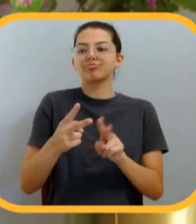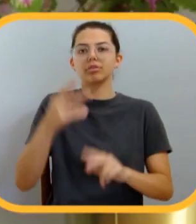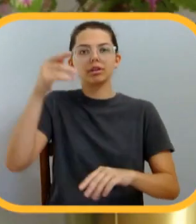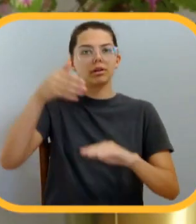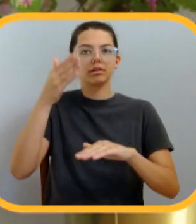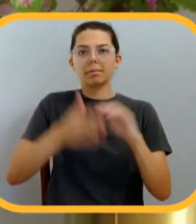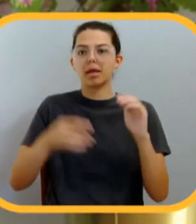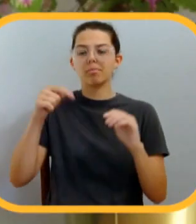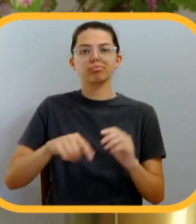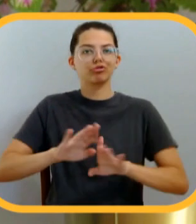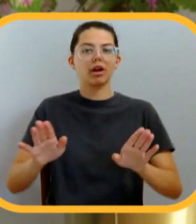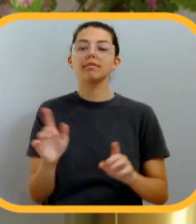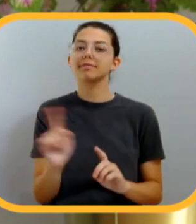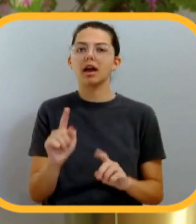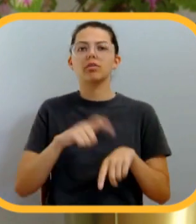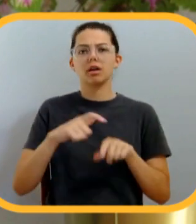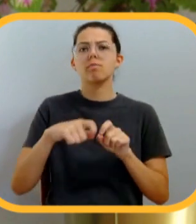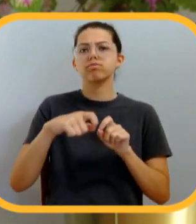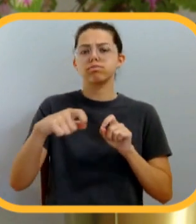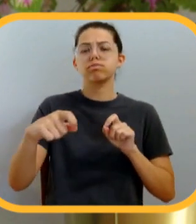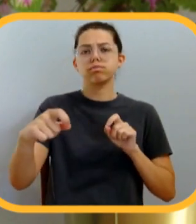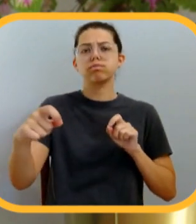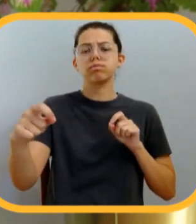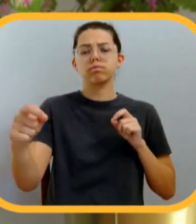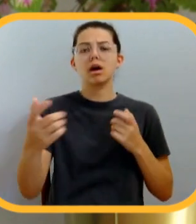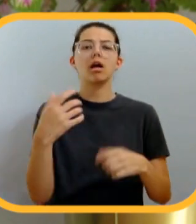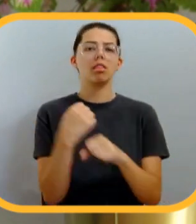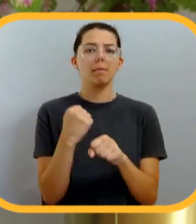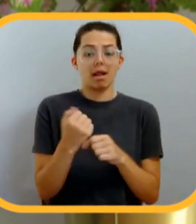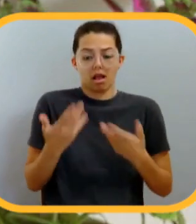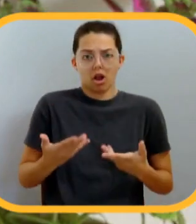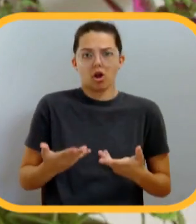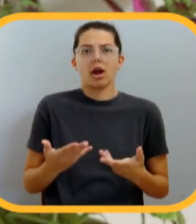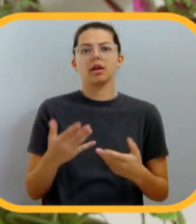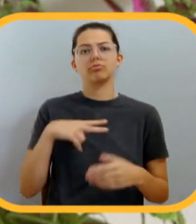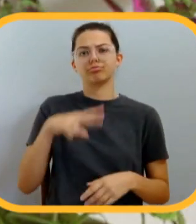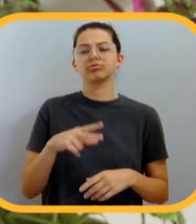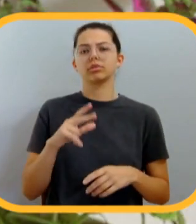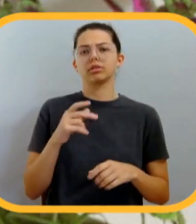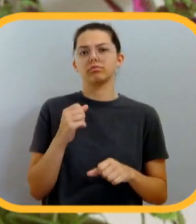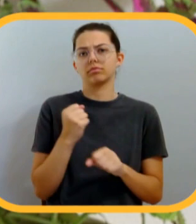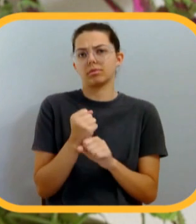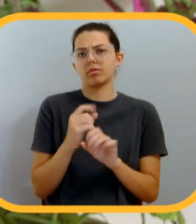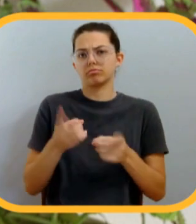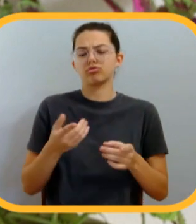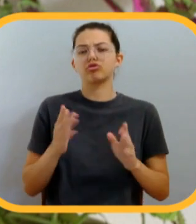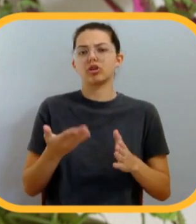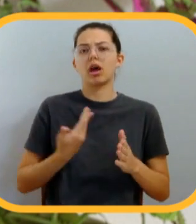algo de longo prazo, mas se começar a trabalhar agora, e em Portugal tem-se vindo a